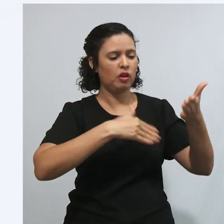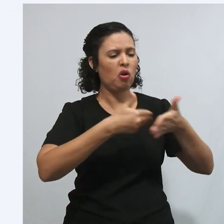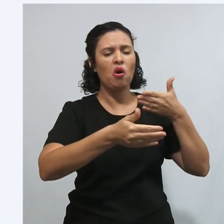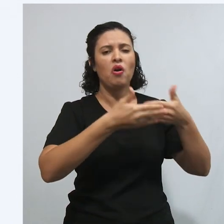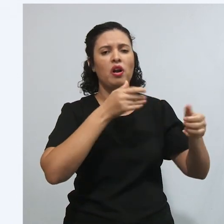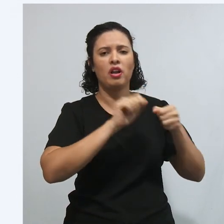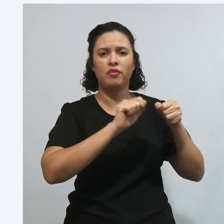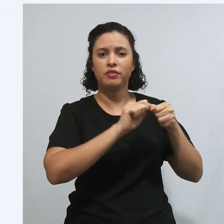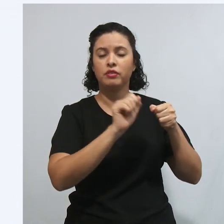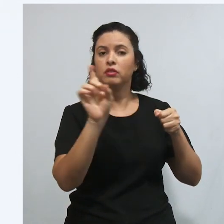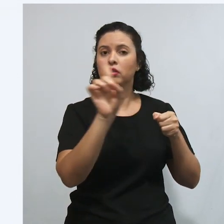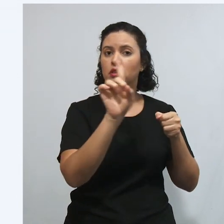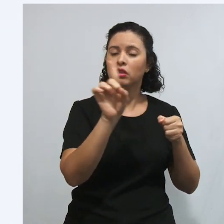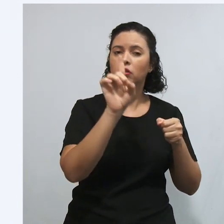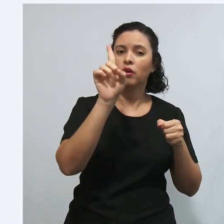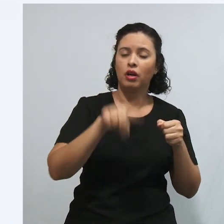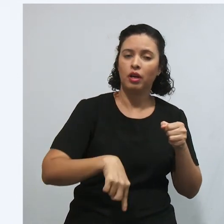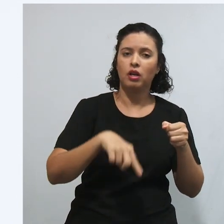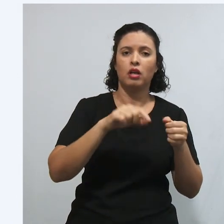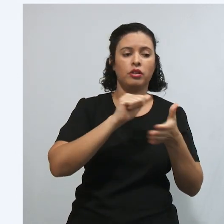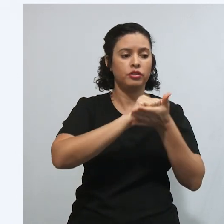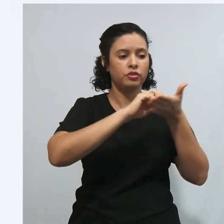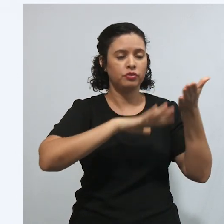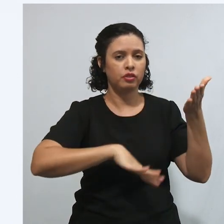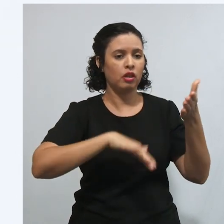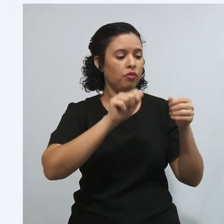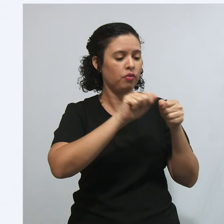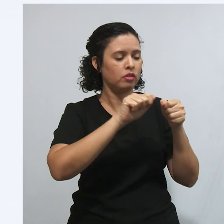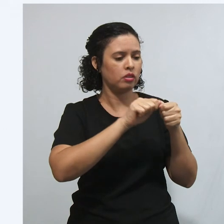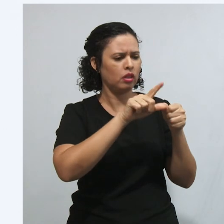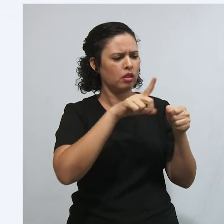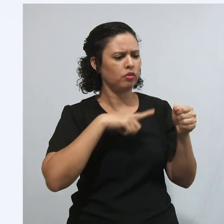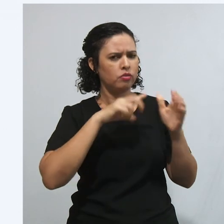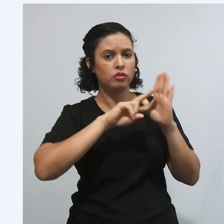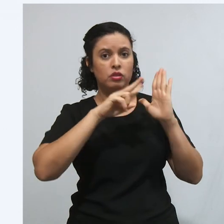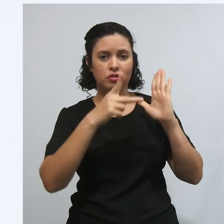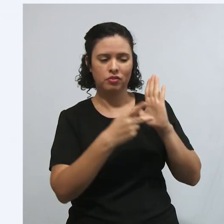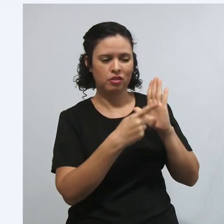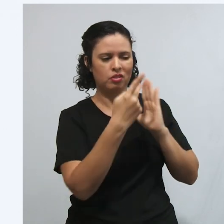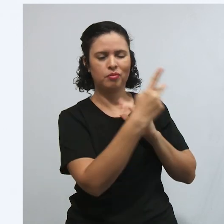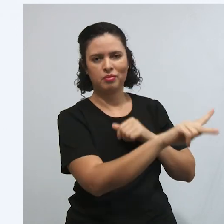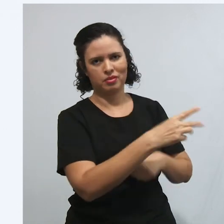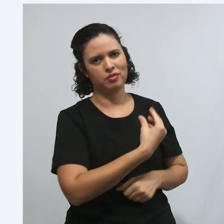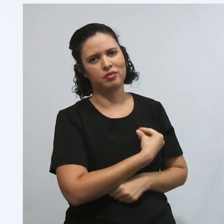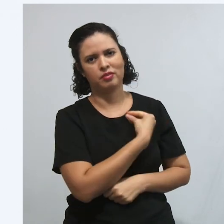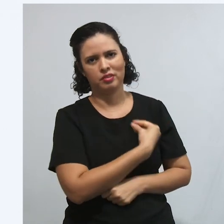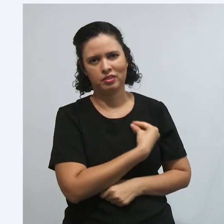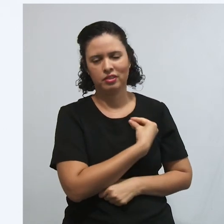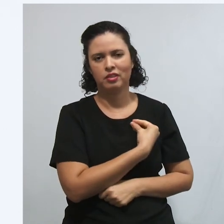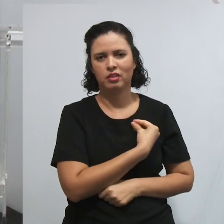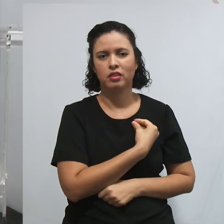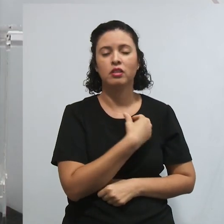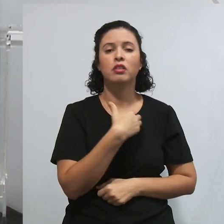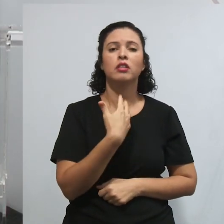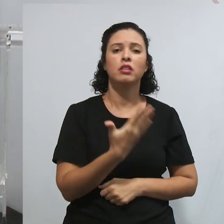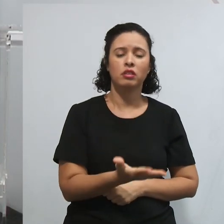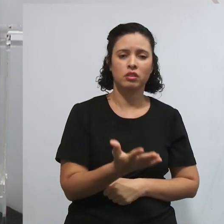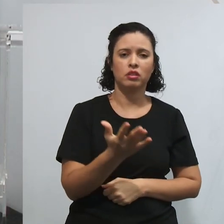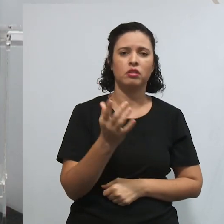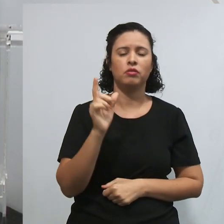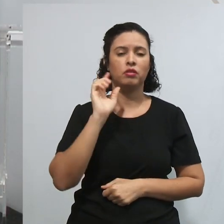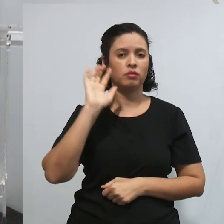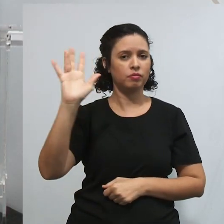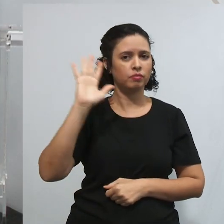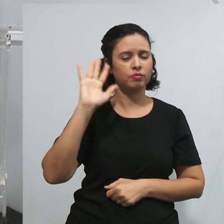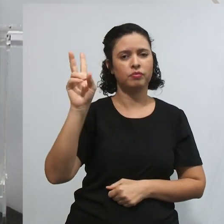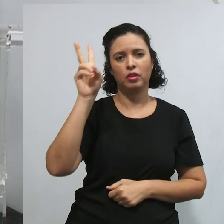sujeito, mas aquele fazer que possui um sentido para o indivíduo que realiza. Então veja bem, na perspectiva da teoria